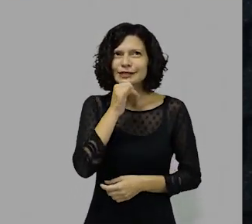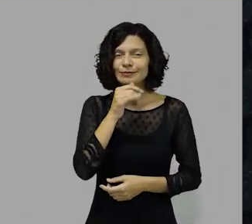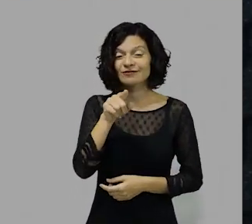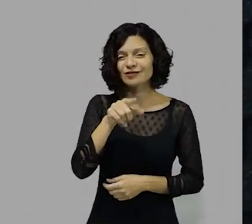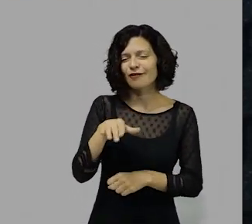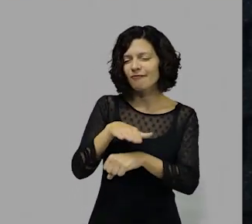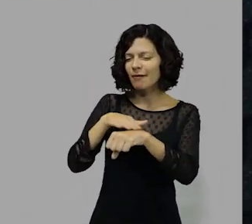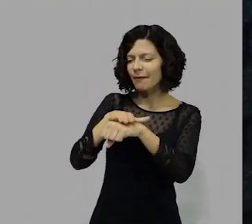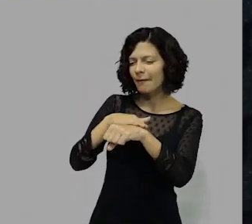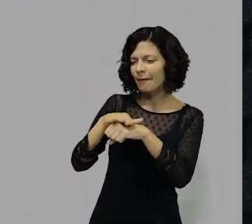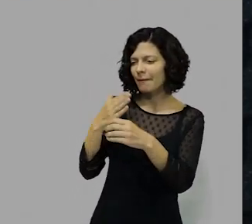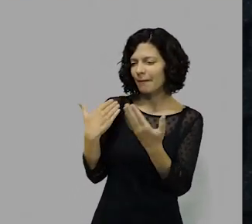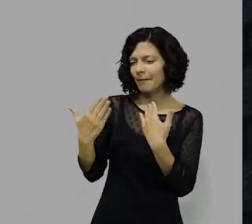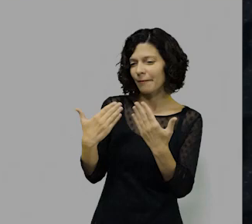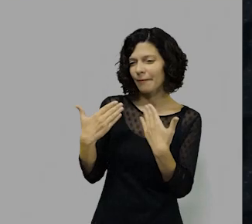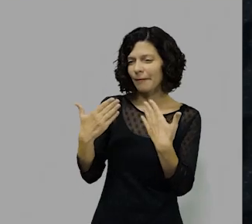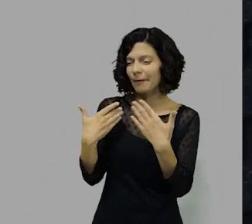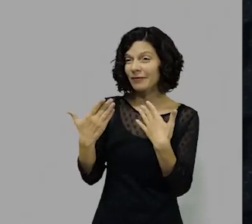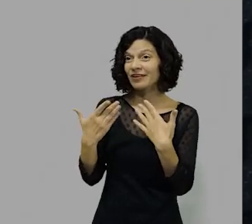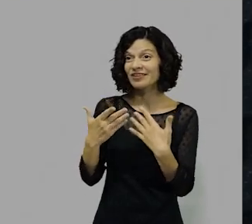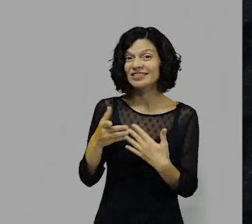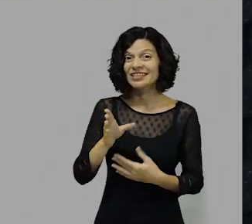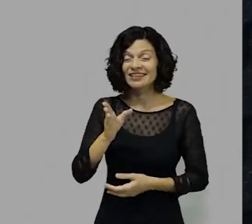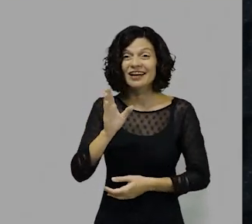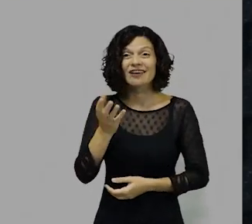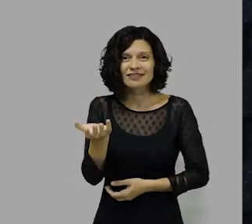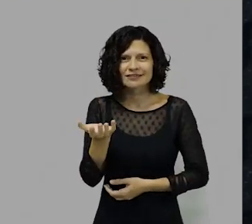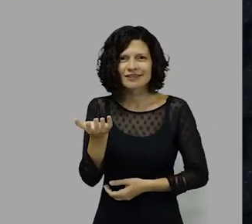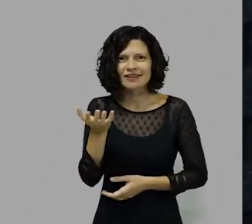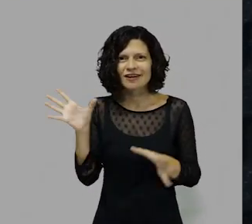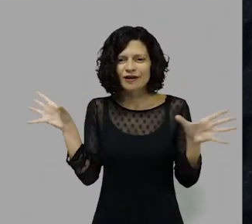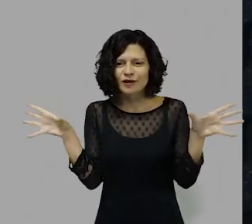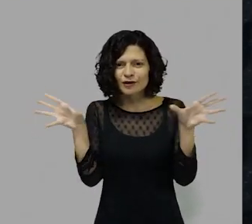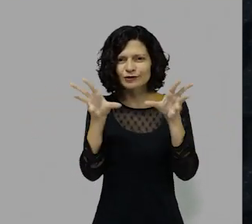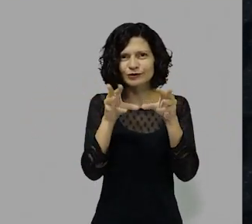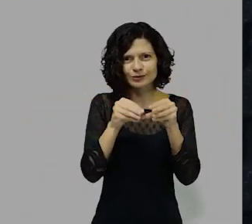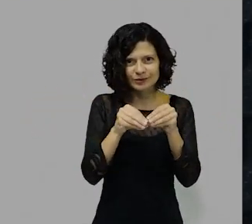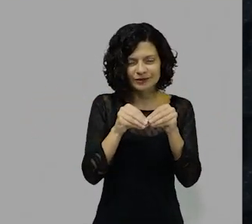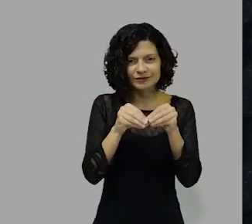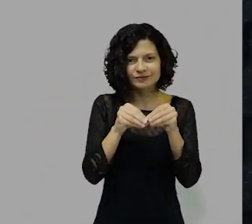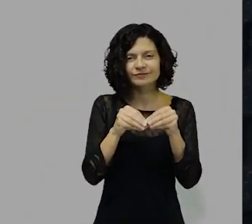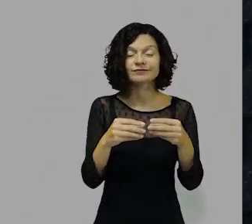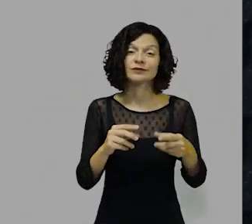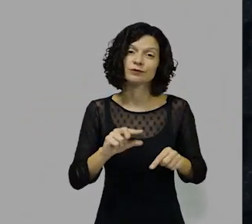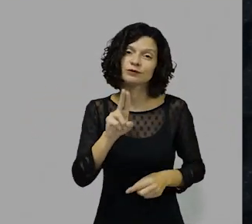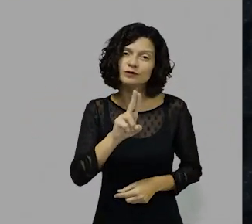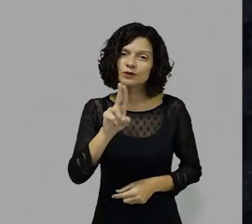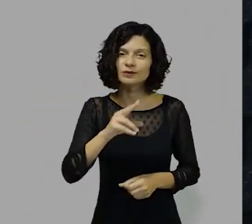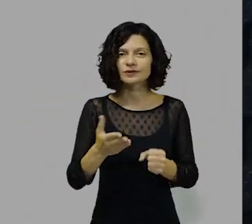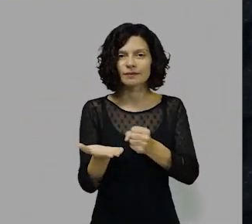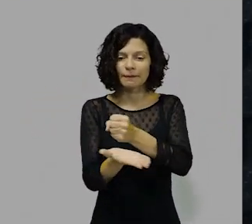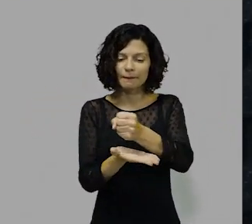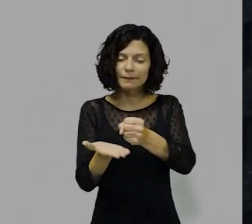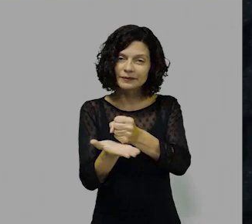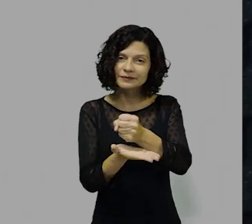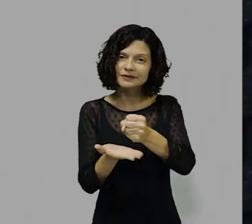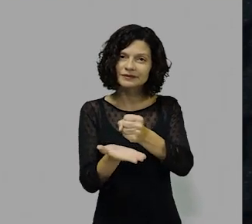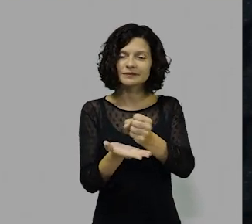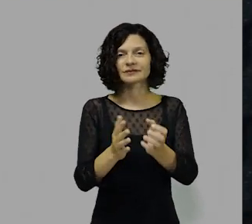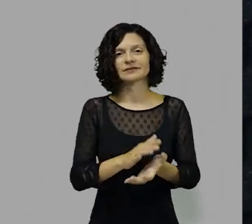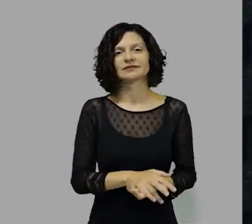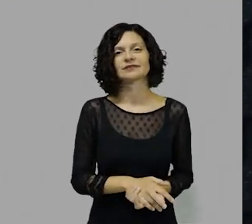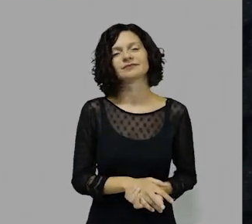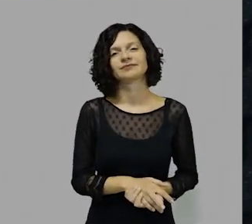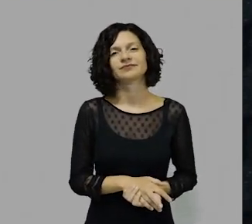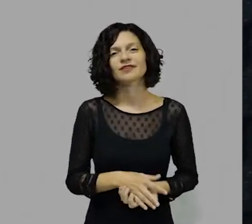falou um monte de coisa e você quer fazer um resumo. Aí você chega e fala, basically, this is what I meant. Então, basicamente,